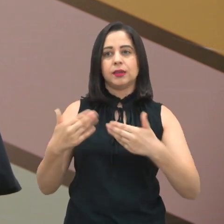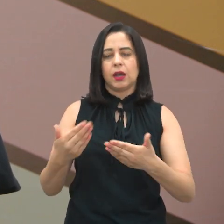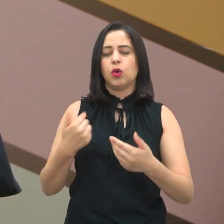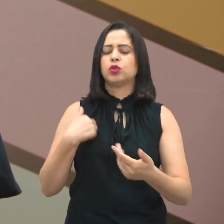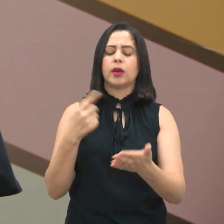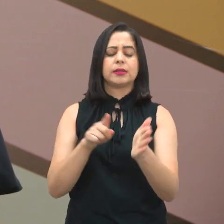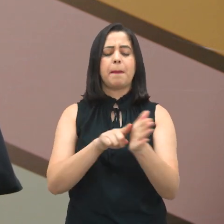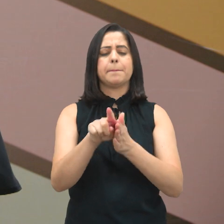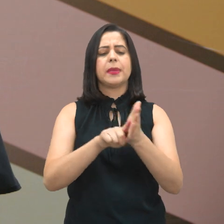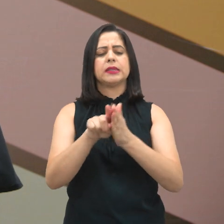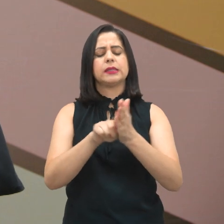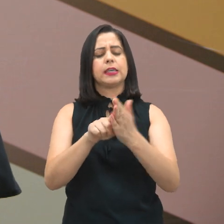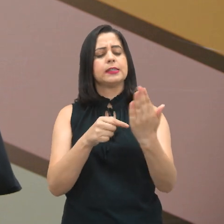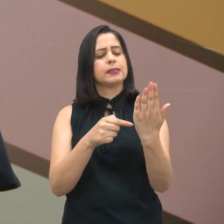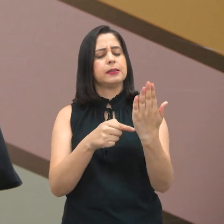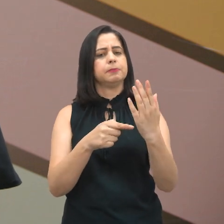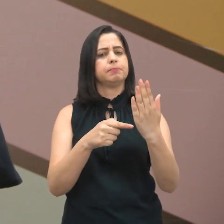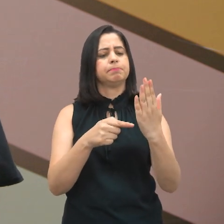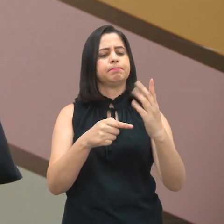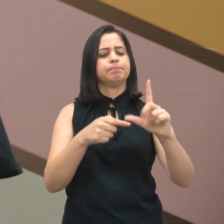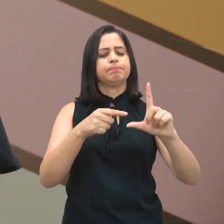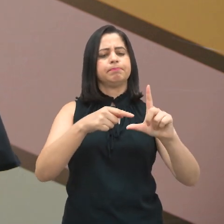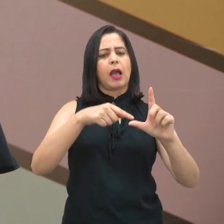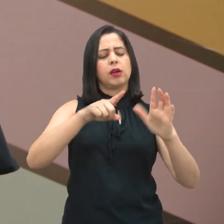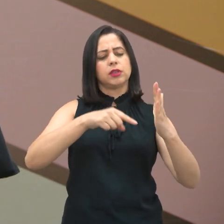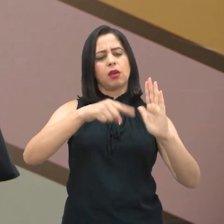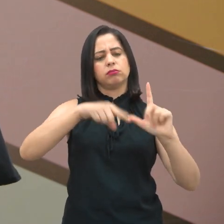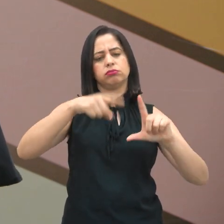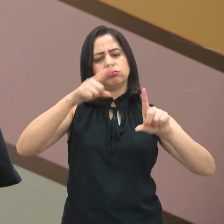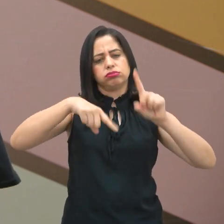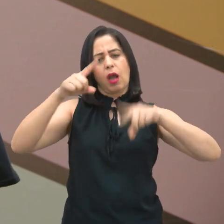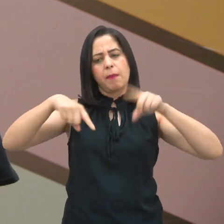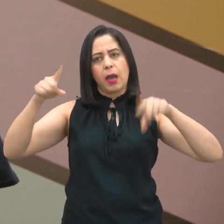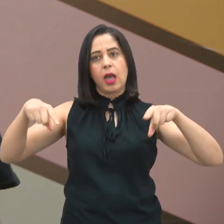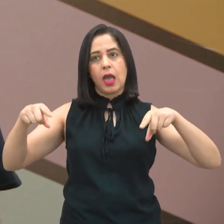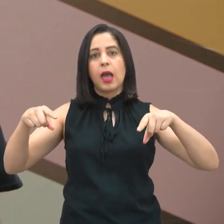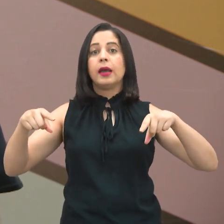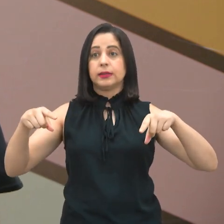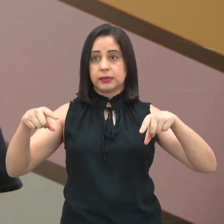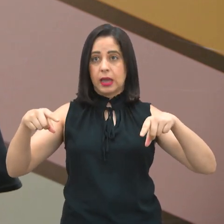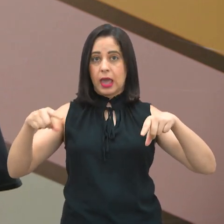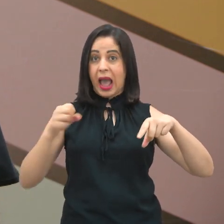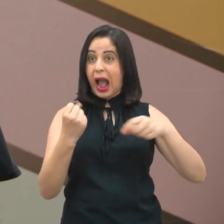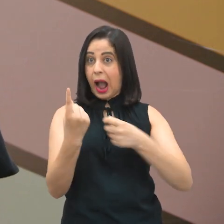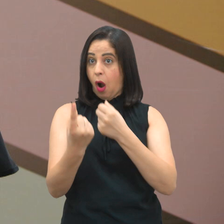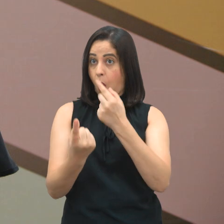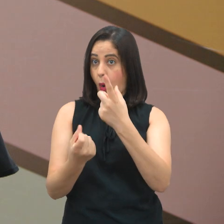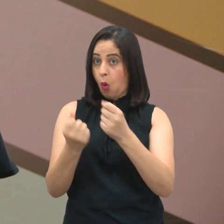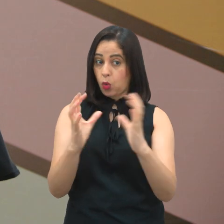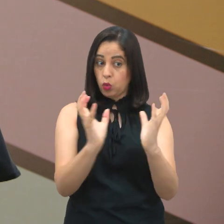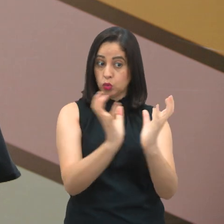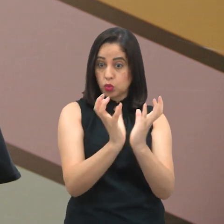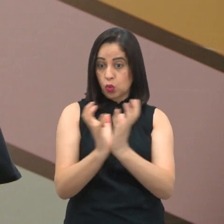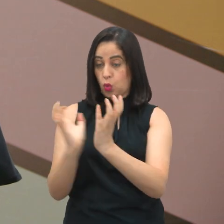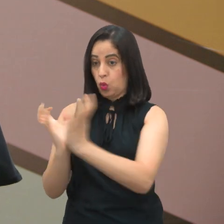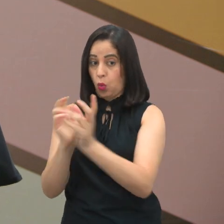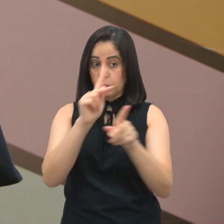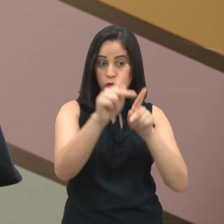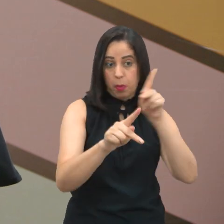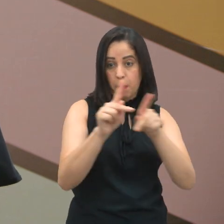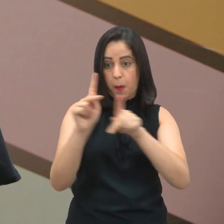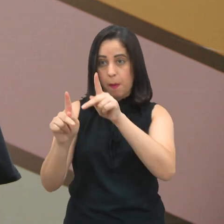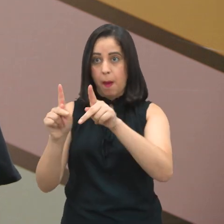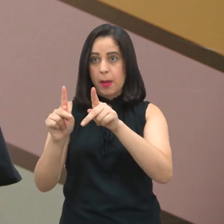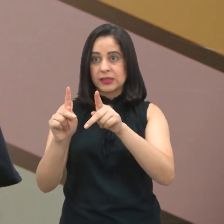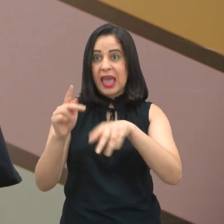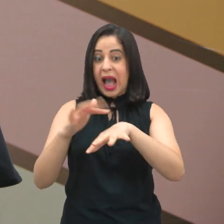olha dados, a gente vê que em algumas populações até houve um aumento da ocorrência da infecção pelo